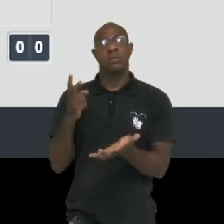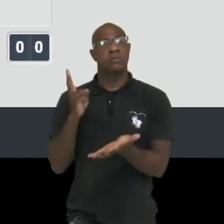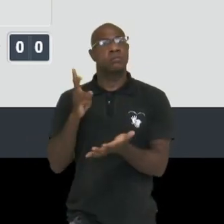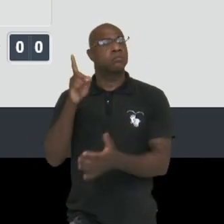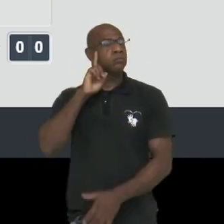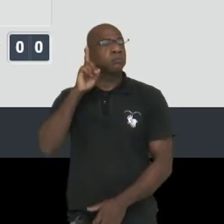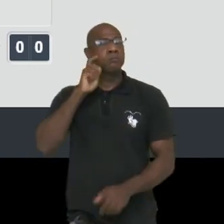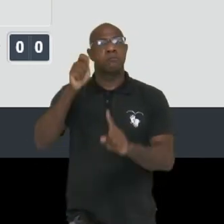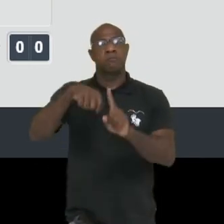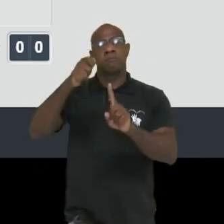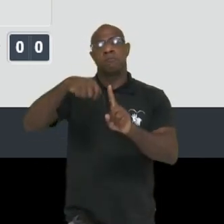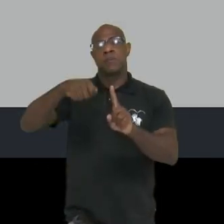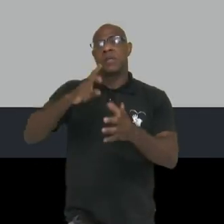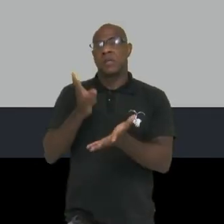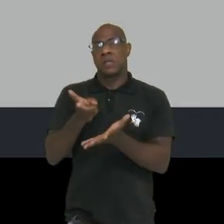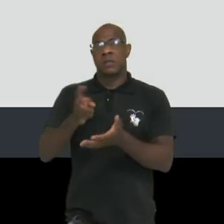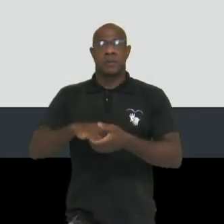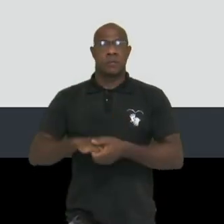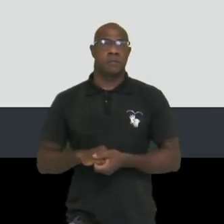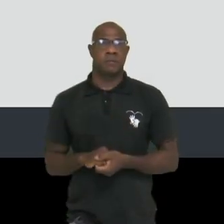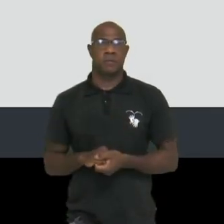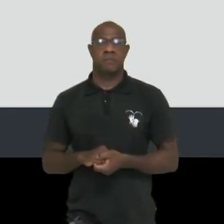mês, ok?